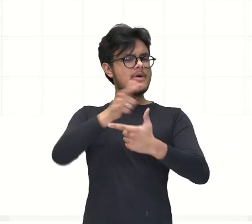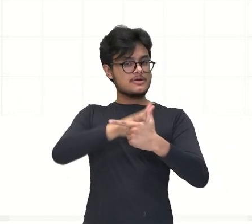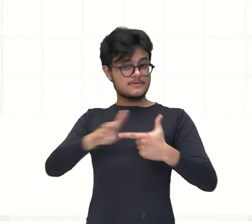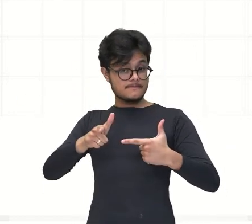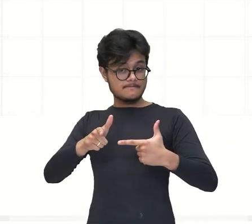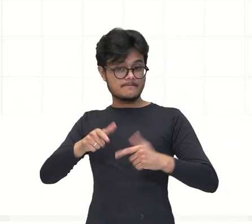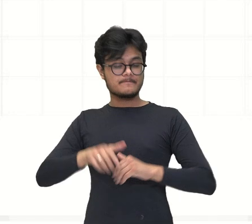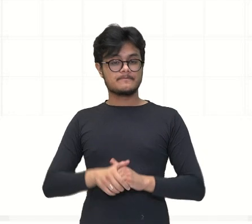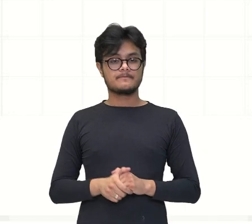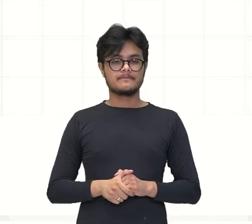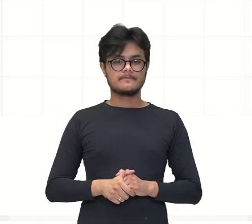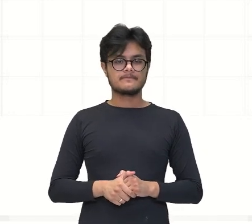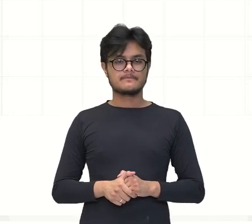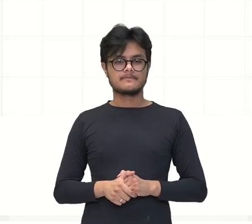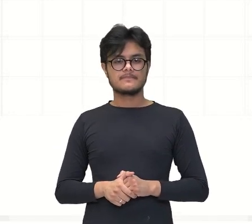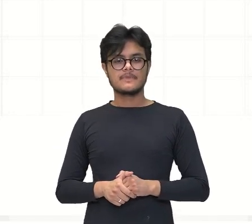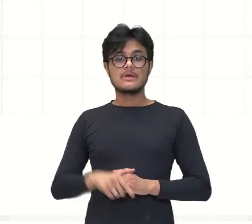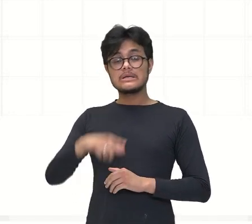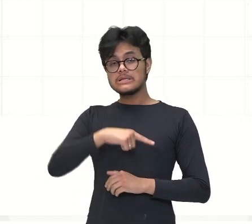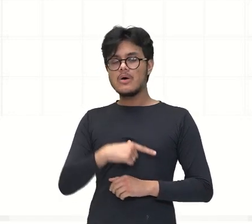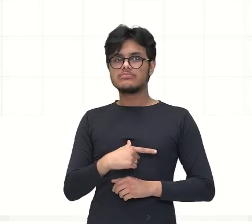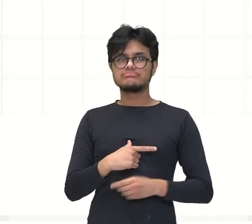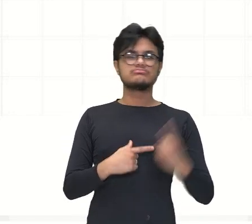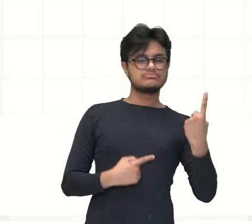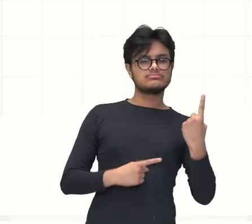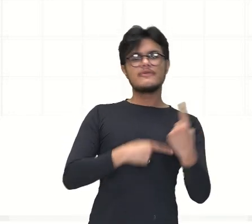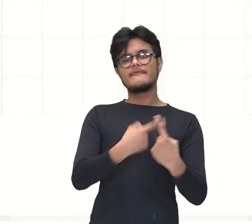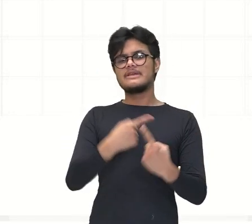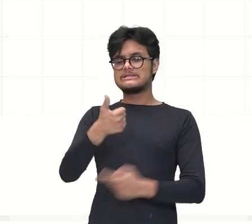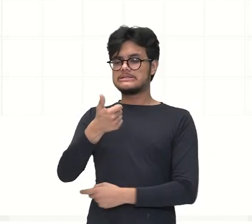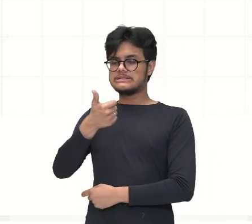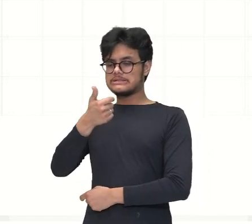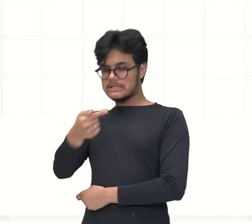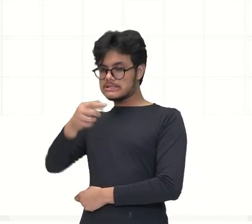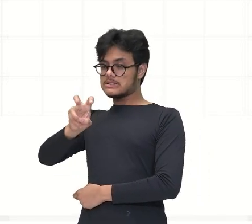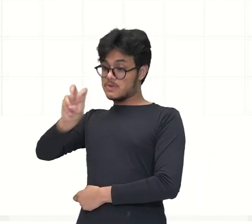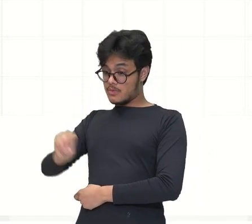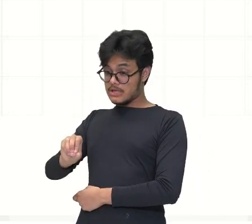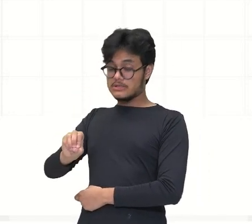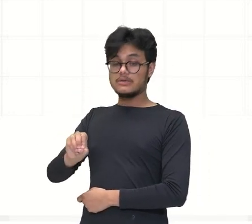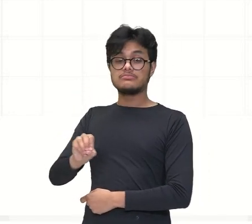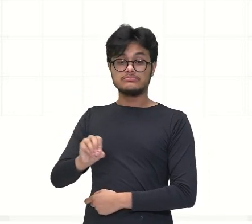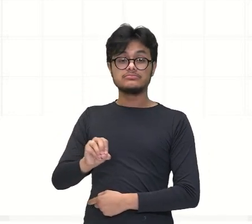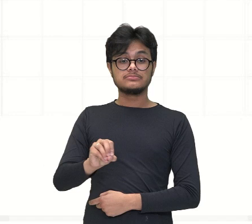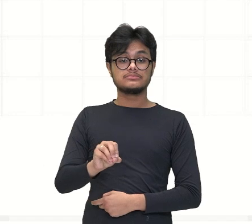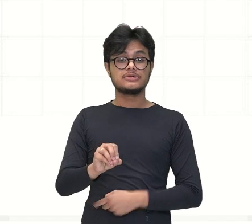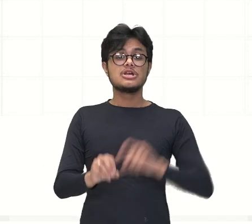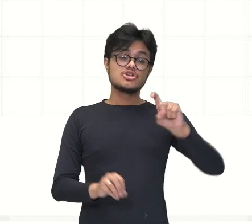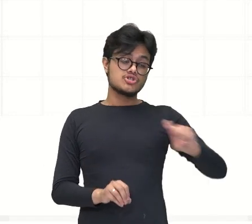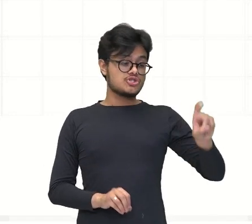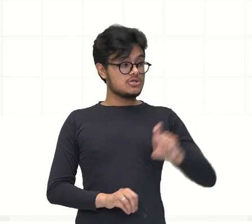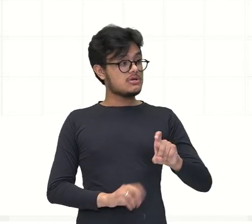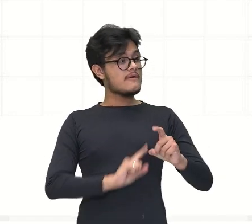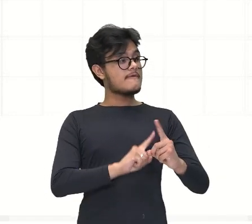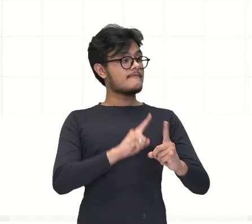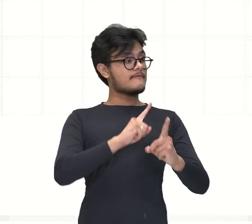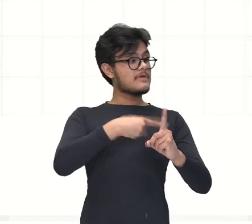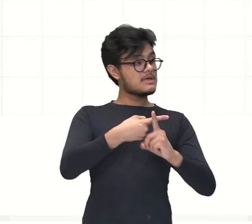bom? Porque ó, vai ficar 1 vezes 700 milhões de quilômetros e x